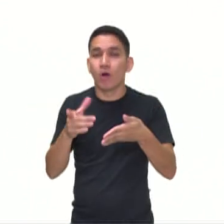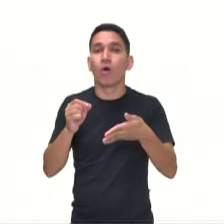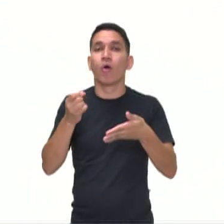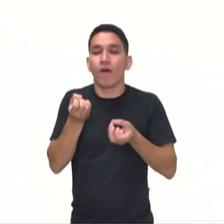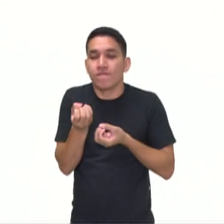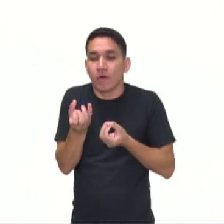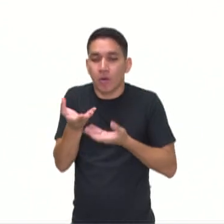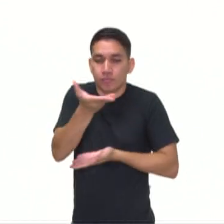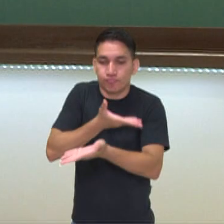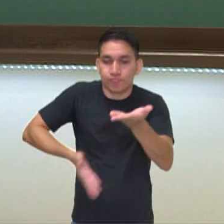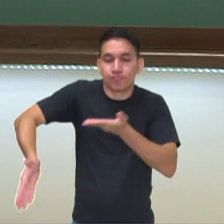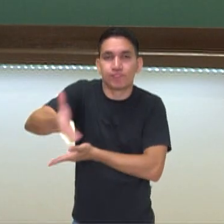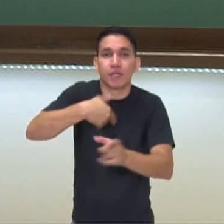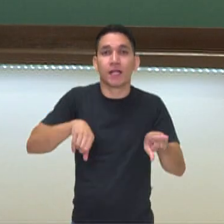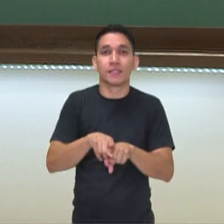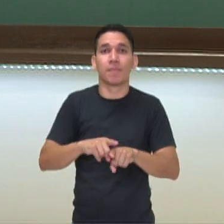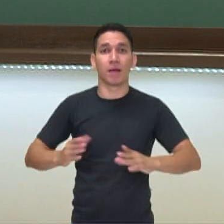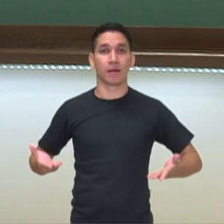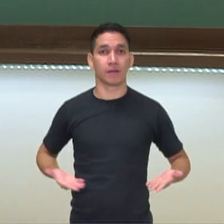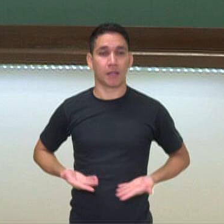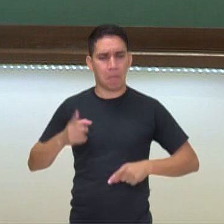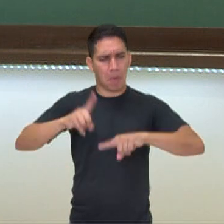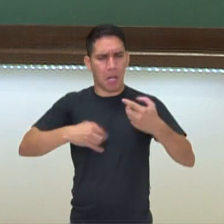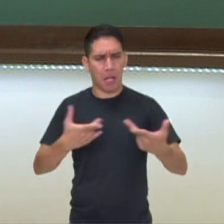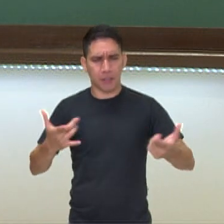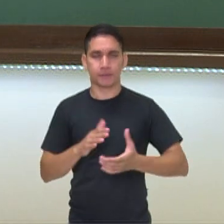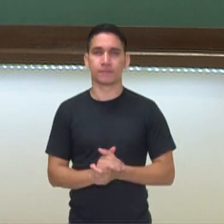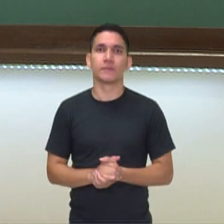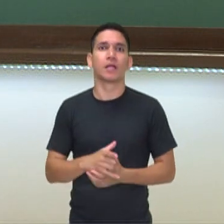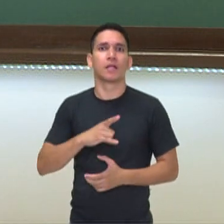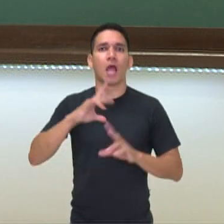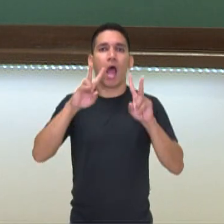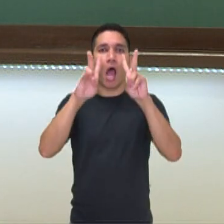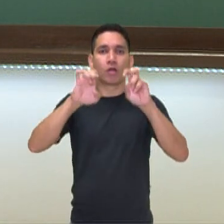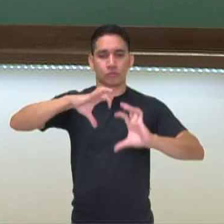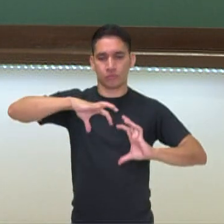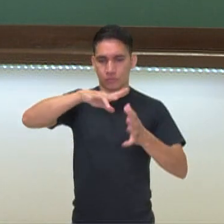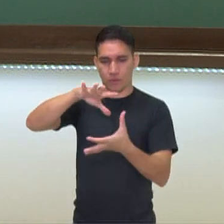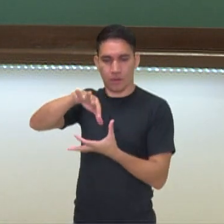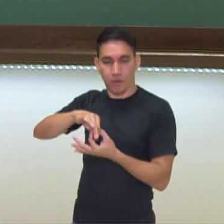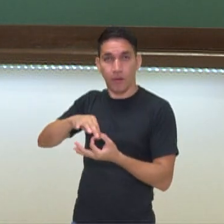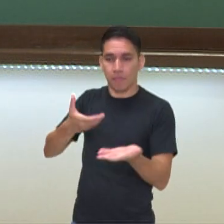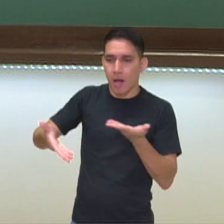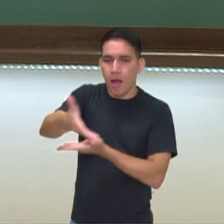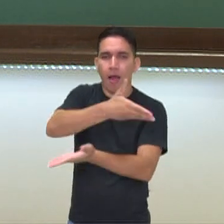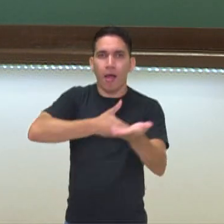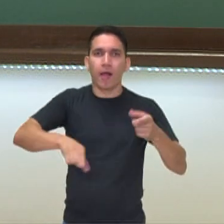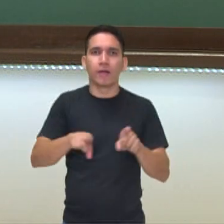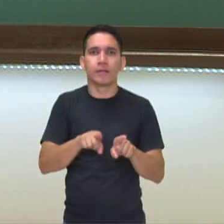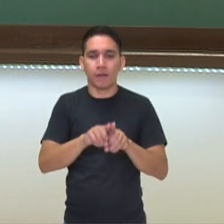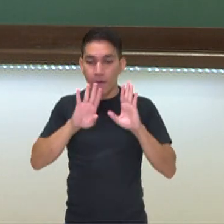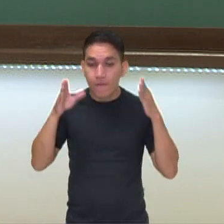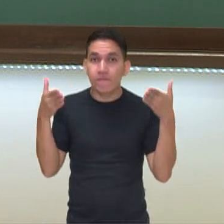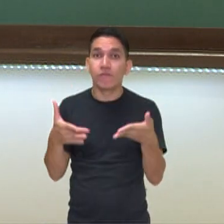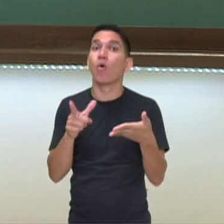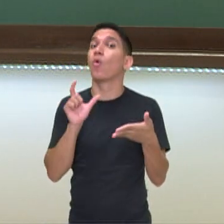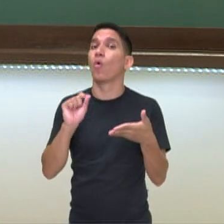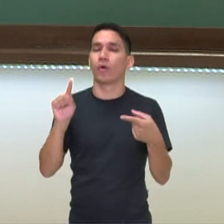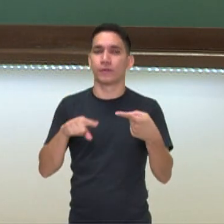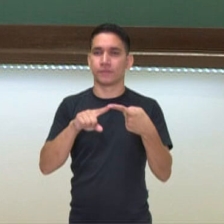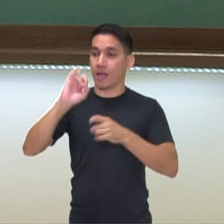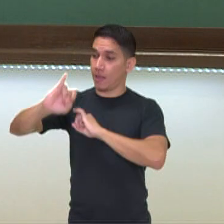de informações e mercadorias. Então nós falamos desse mundo globalizado, desses fluxos, e nós demos uma ênfase principalmente